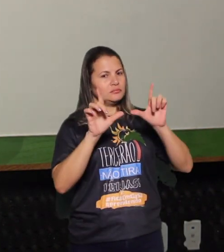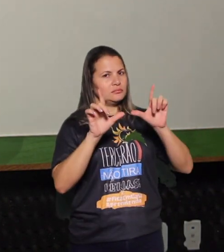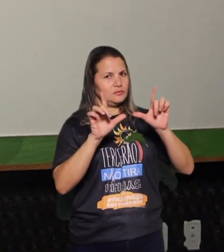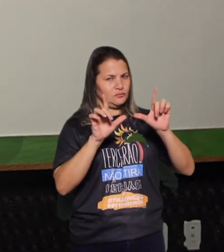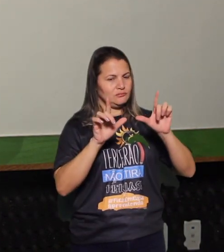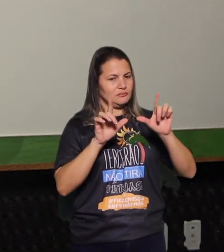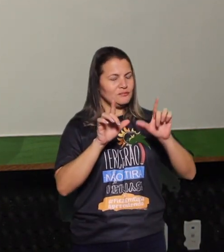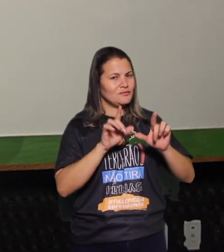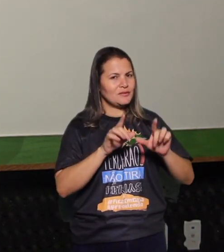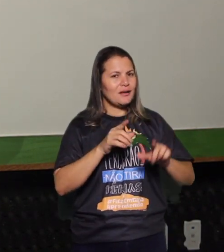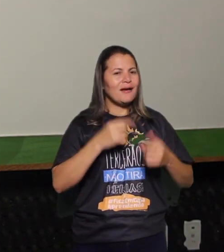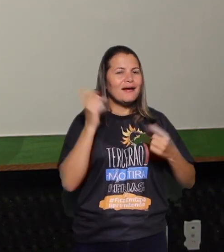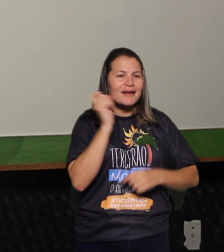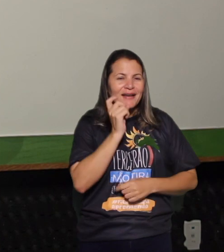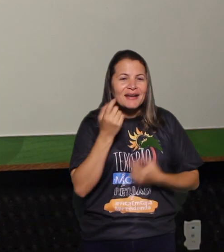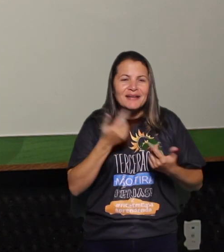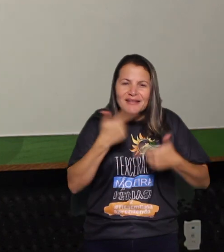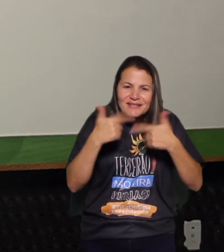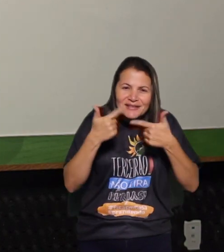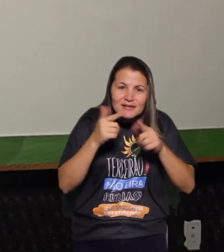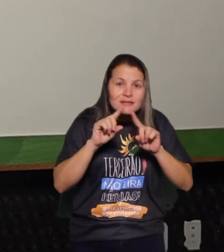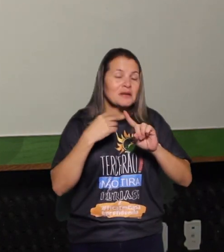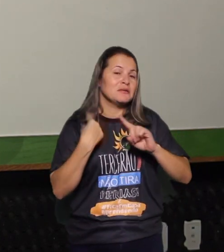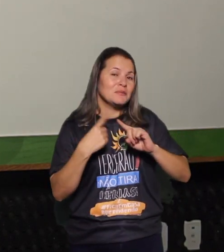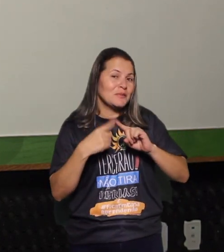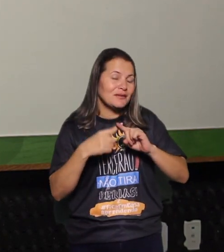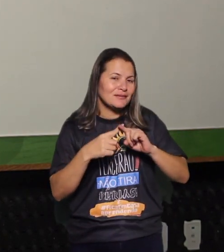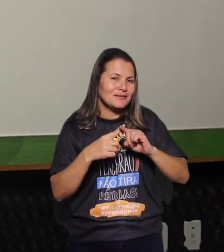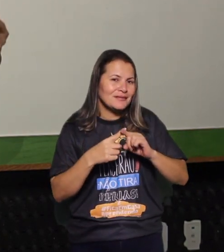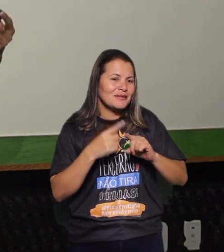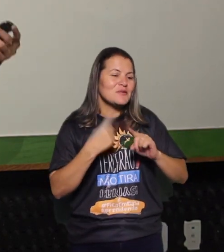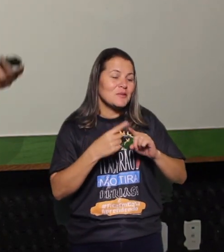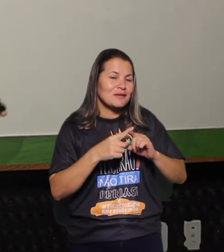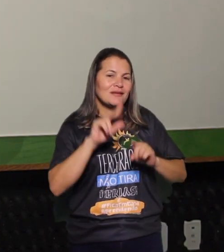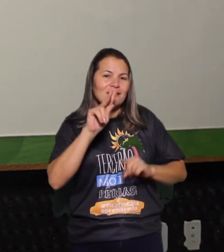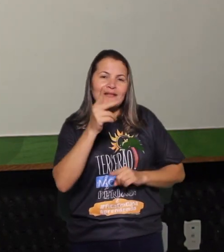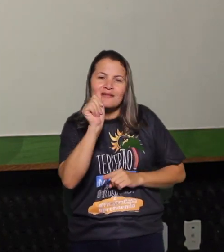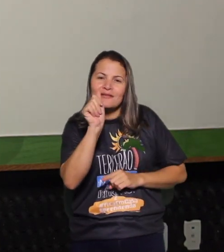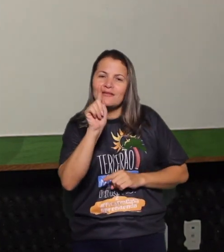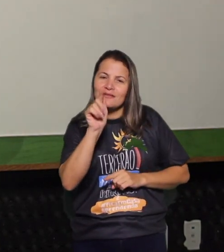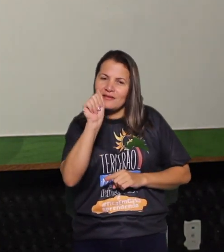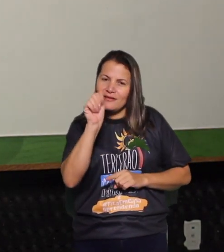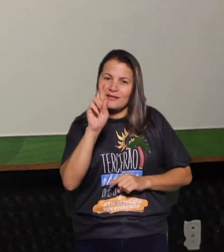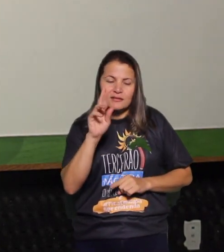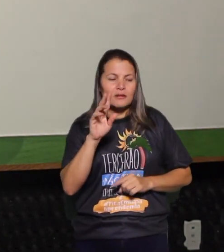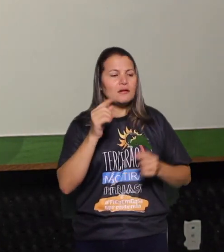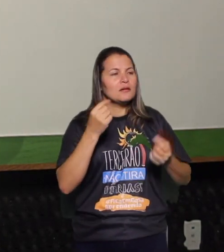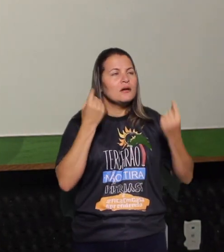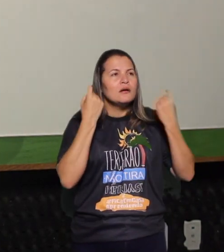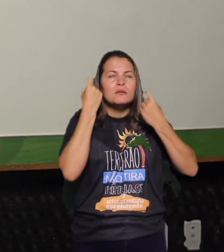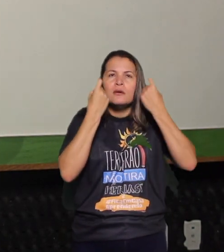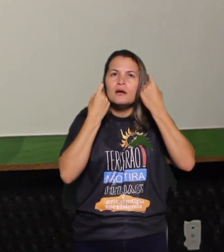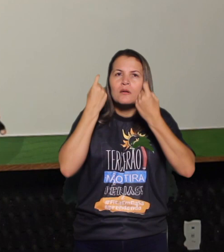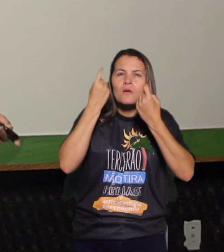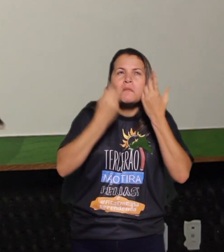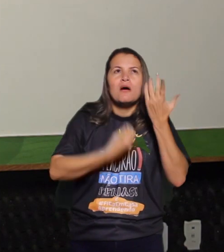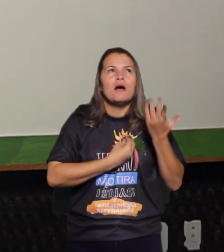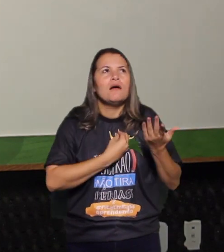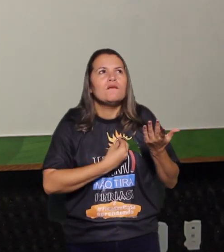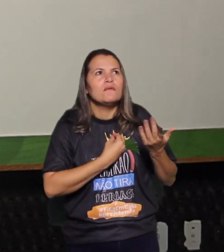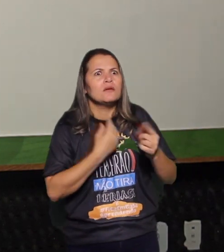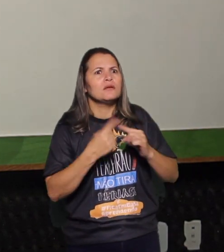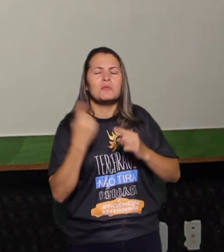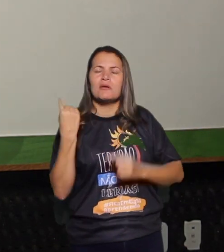dá pelo fato de o Agar estar preocupado com o sentido da vida e por que ele se encontra